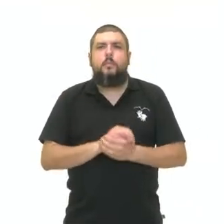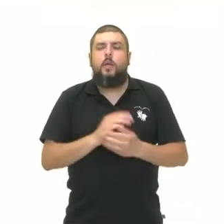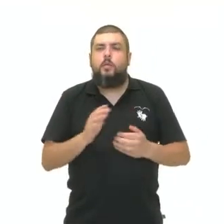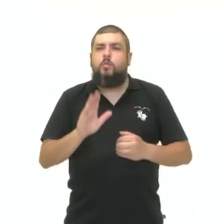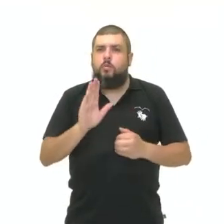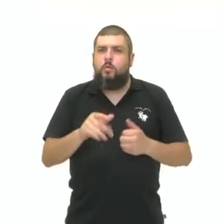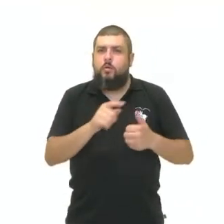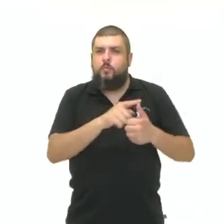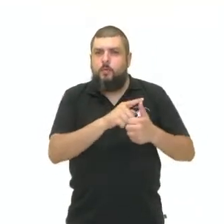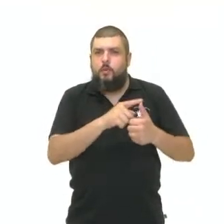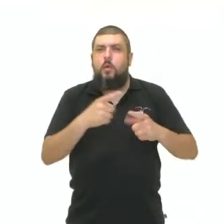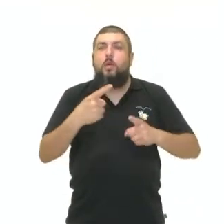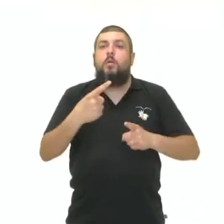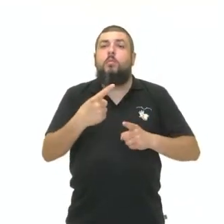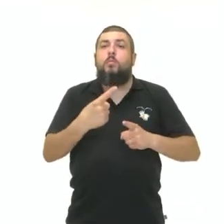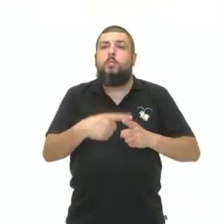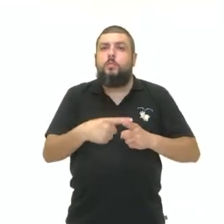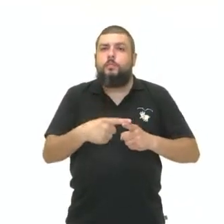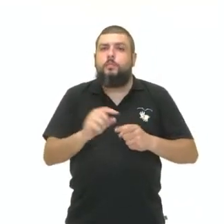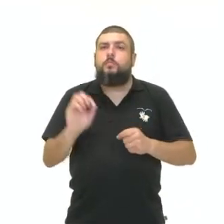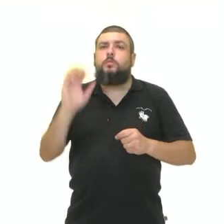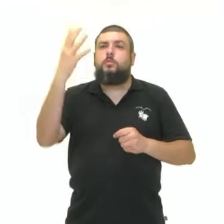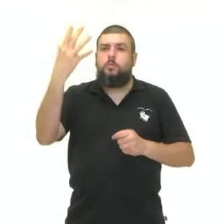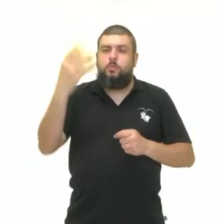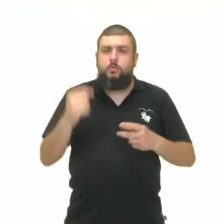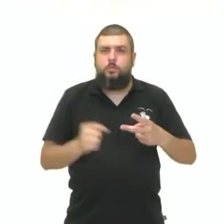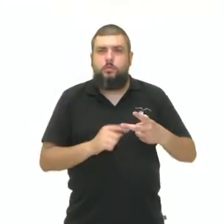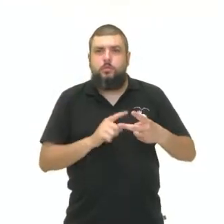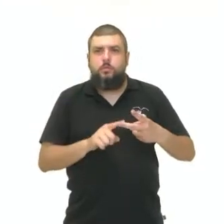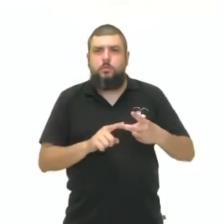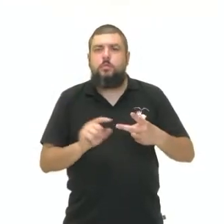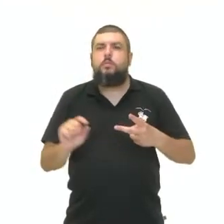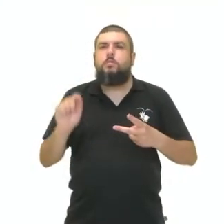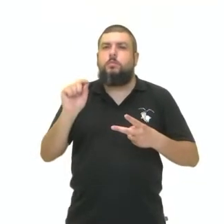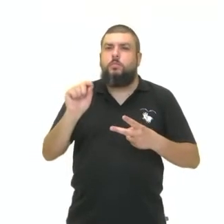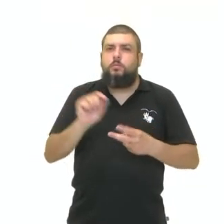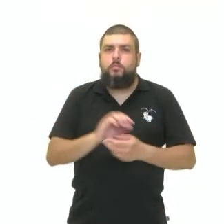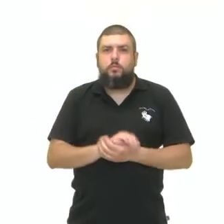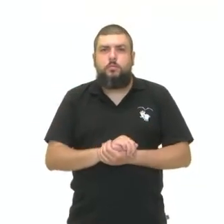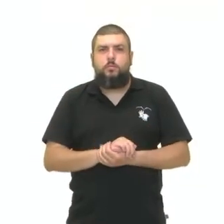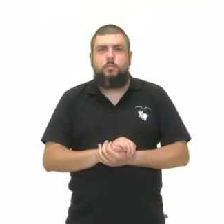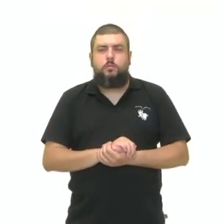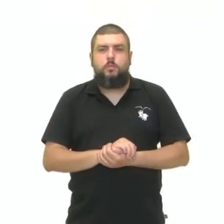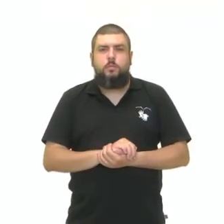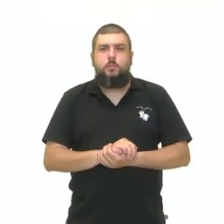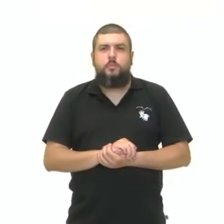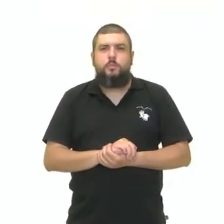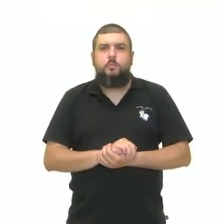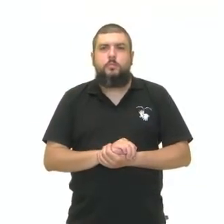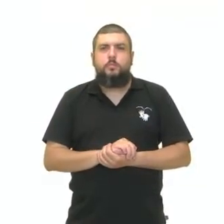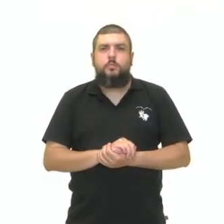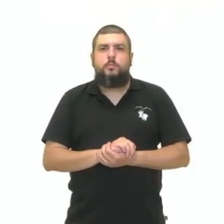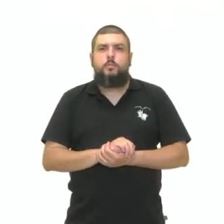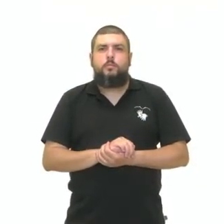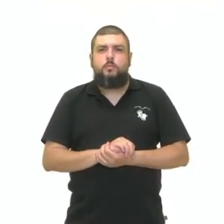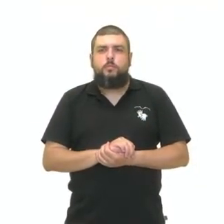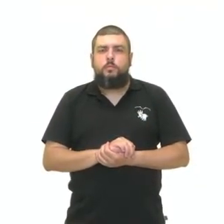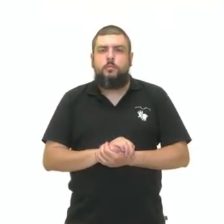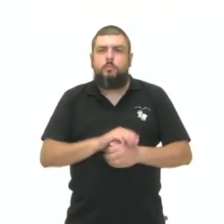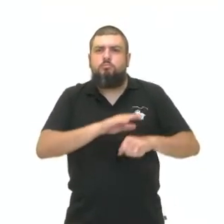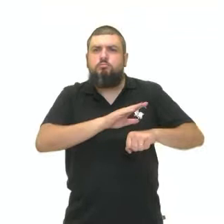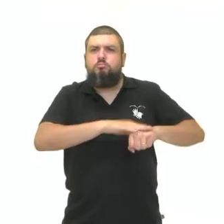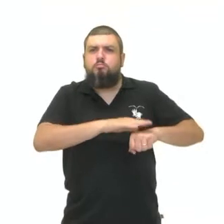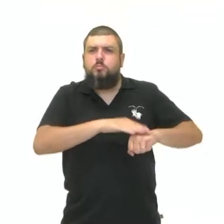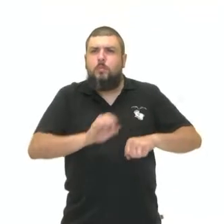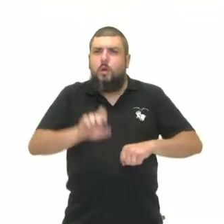O porquê esse fato se dá e o que é esse fato. Seguindo, a iniciativa é do professor de